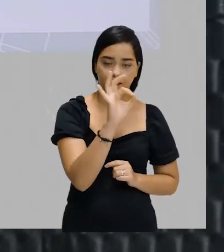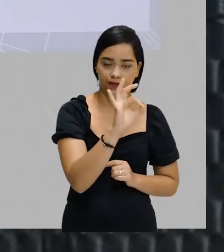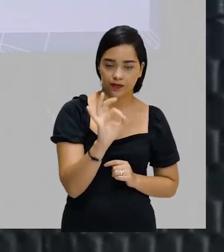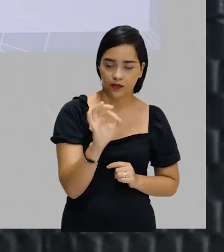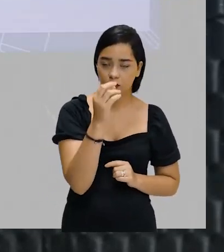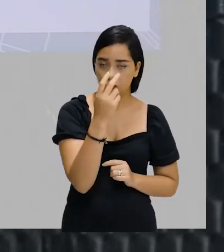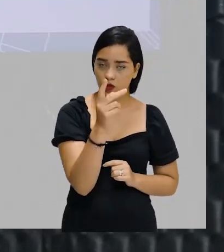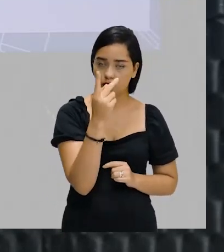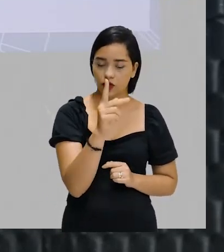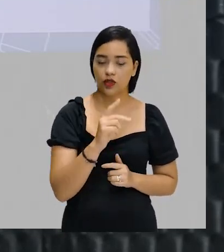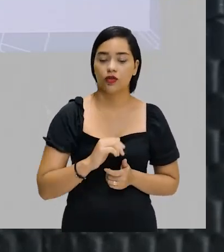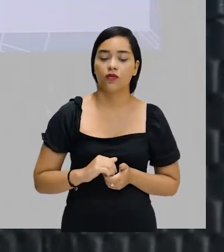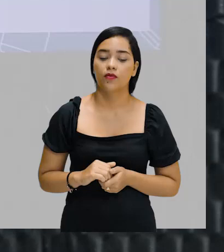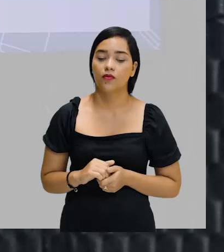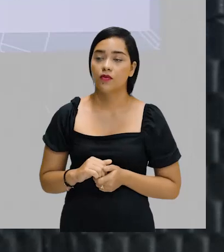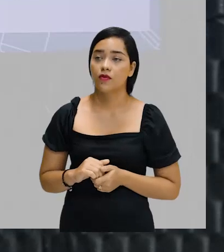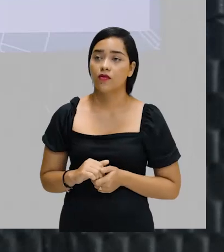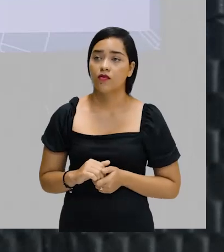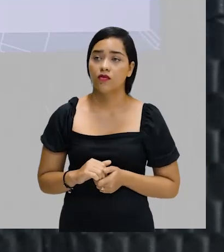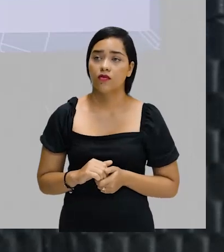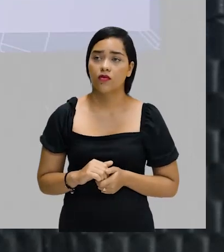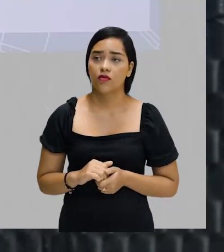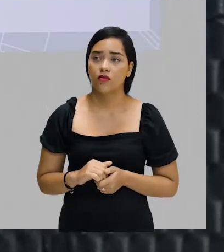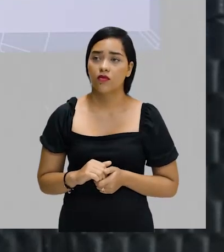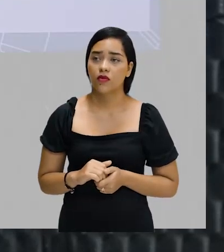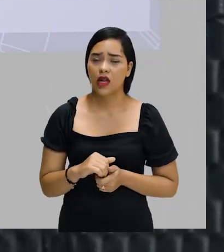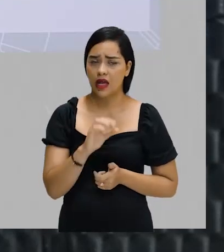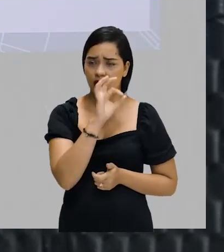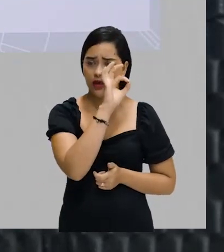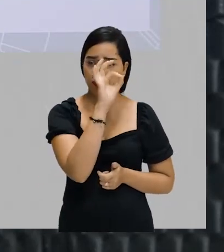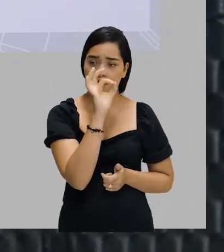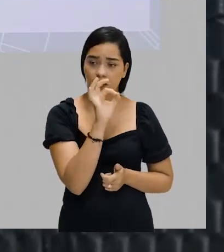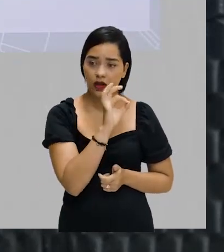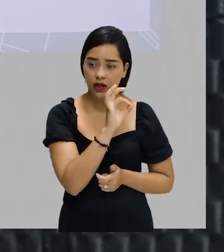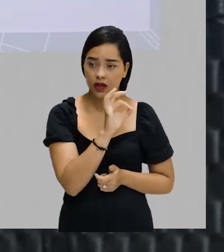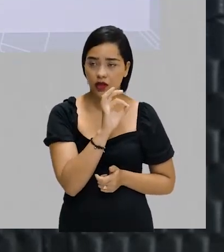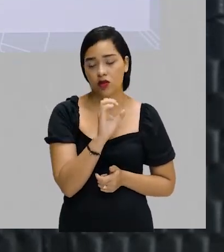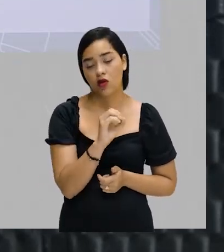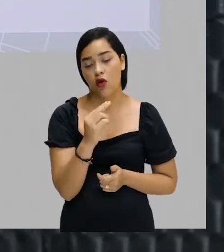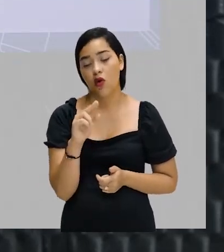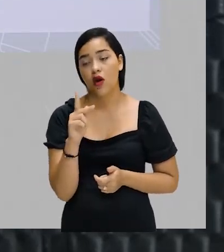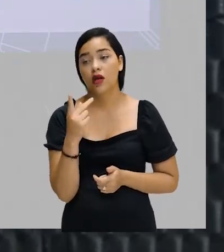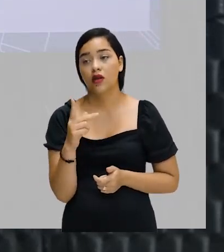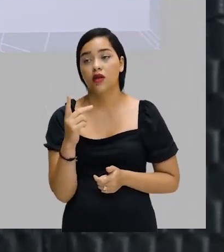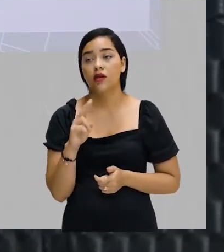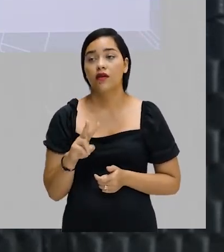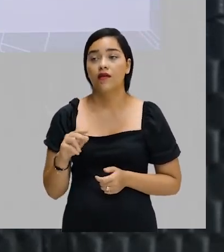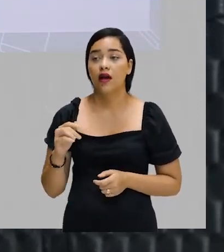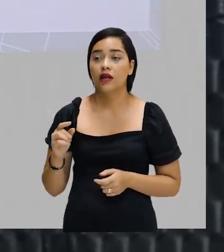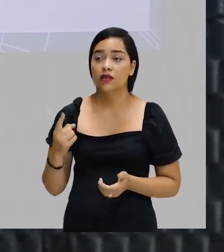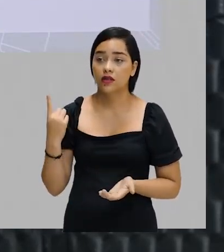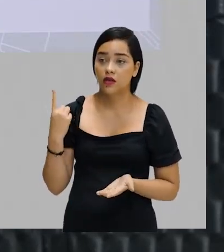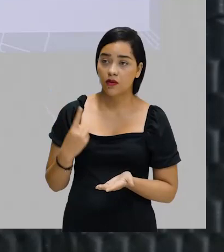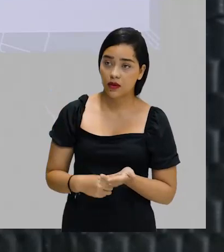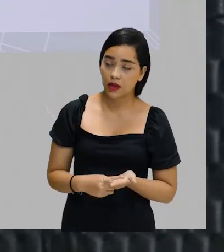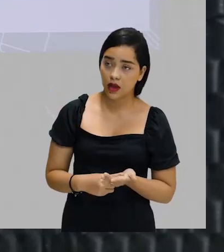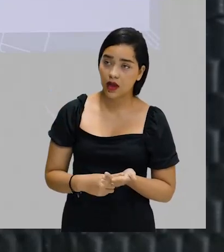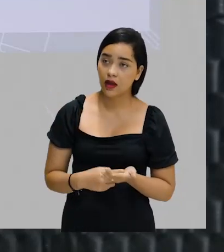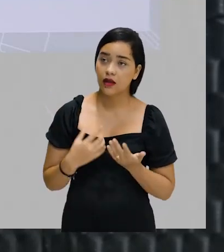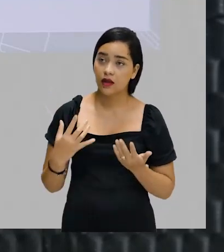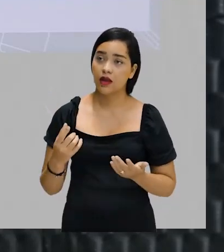de hidrogênio. Essas bolinhas, ou esses hidrogênios, vão se combinar com